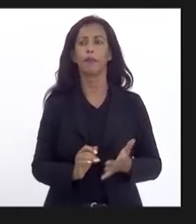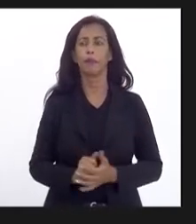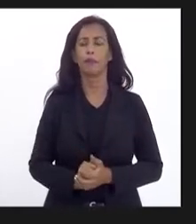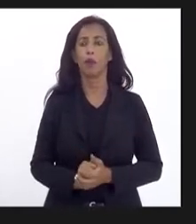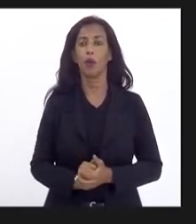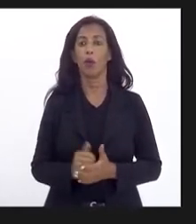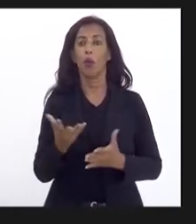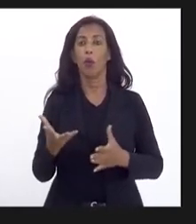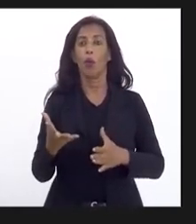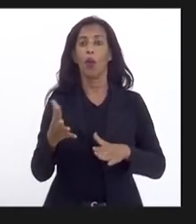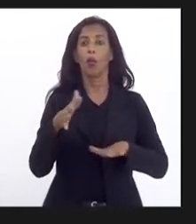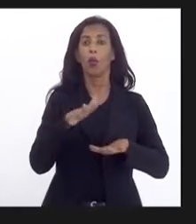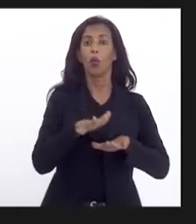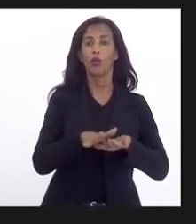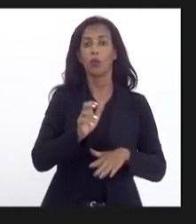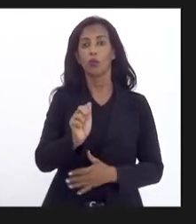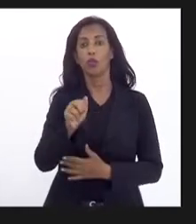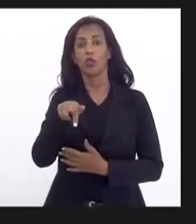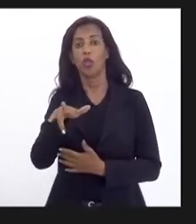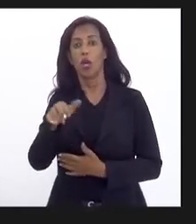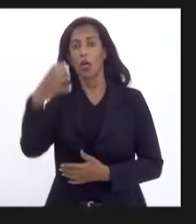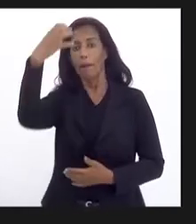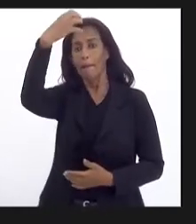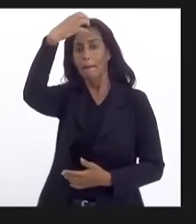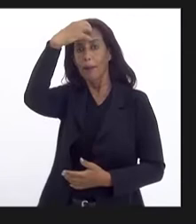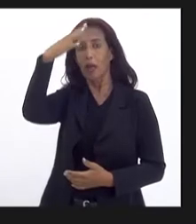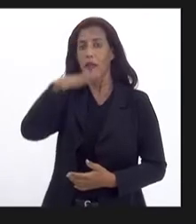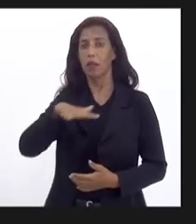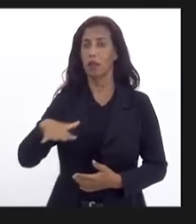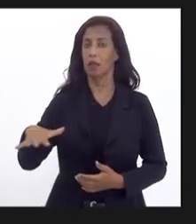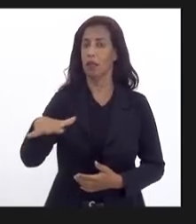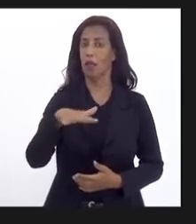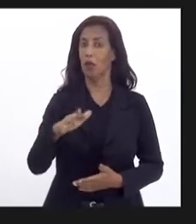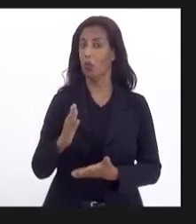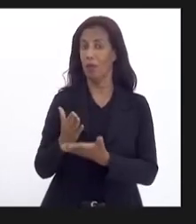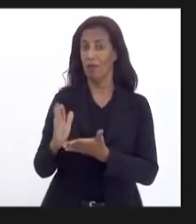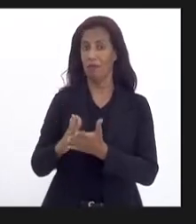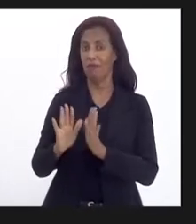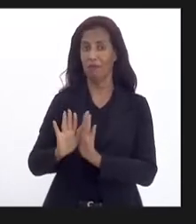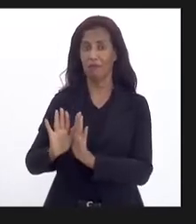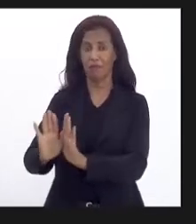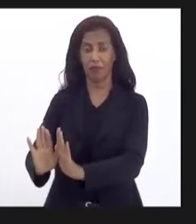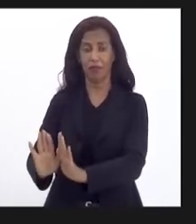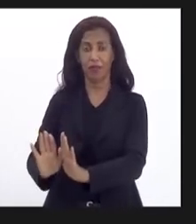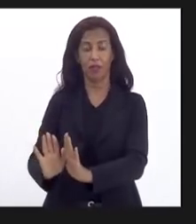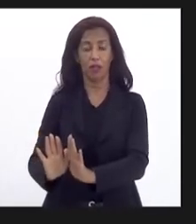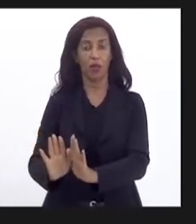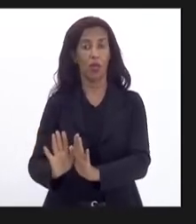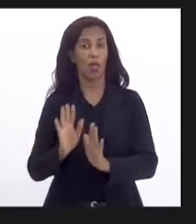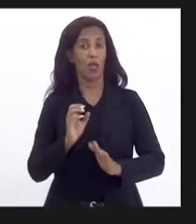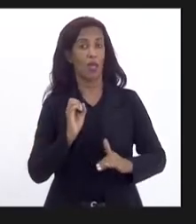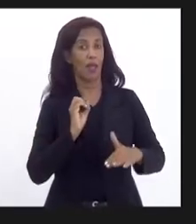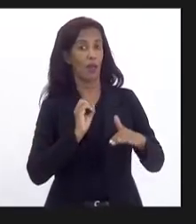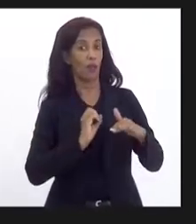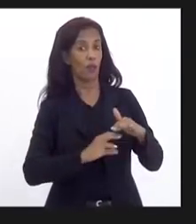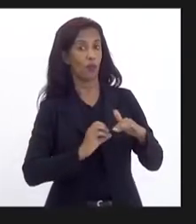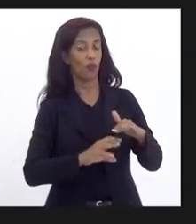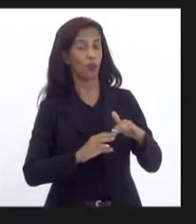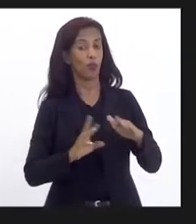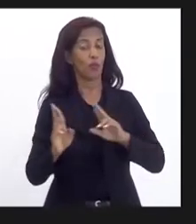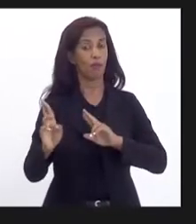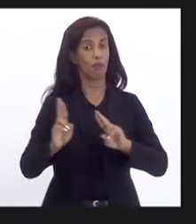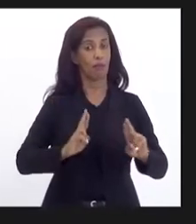com a inclusão de Angra dos Reis na região metropolitana do Rio de Janeiro. Não era nada disso, né? A questão de fundo era a questão